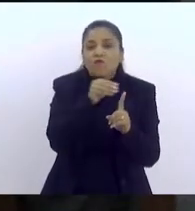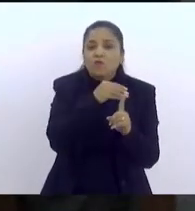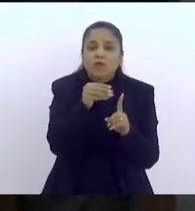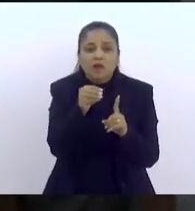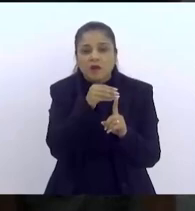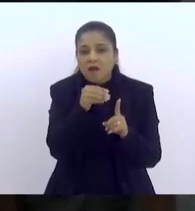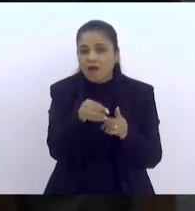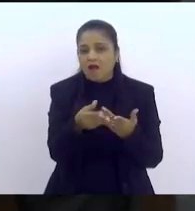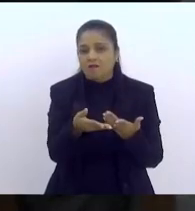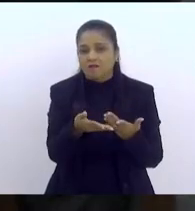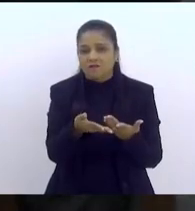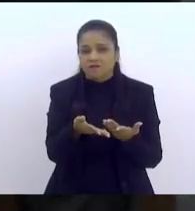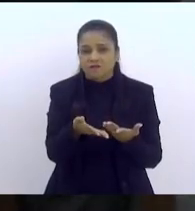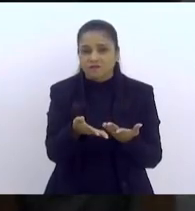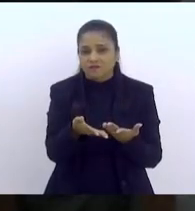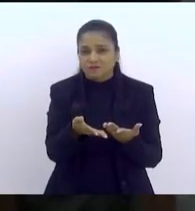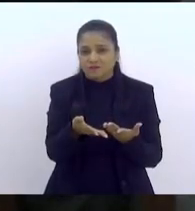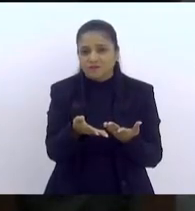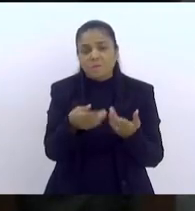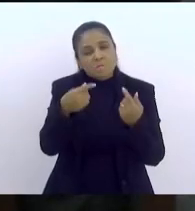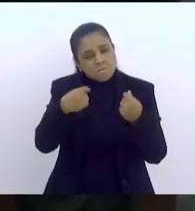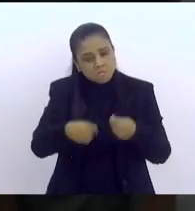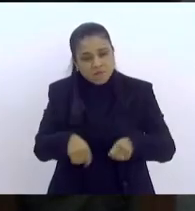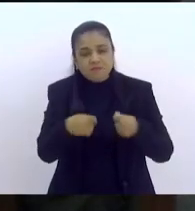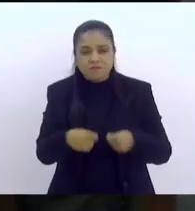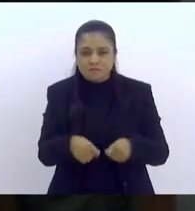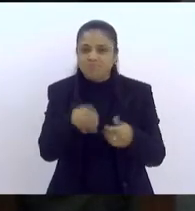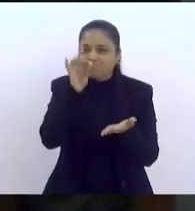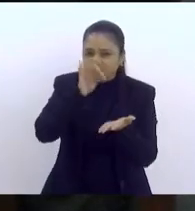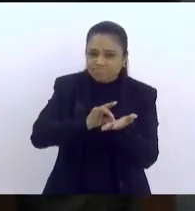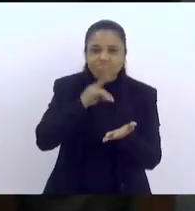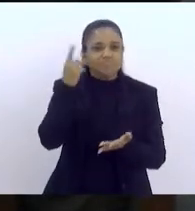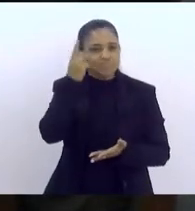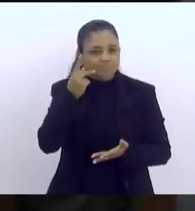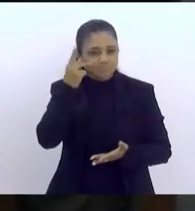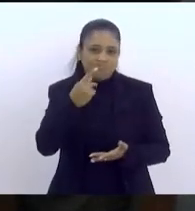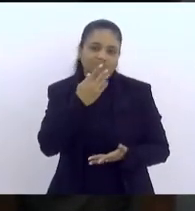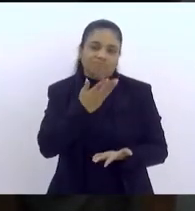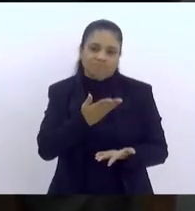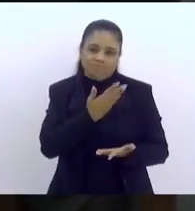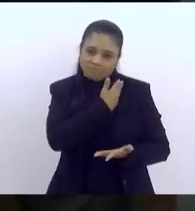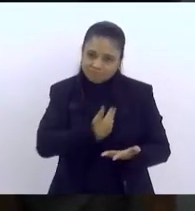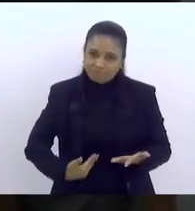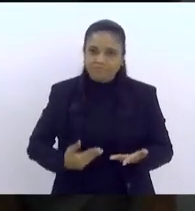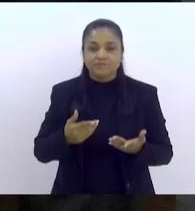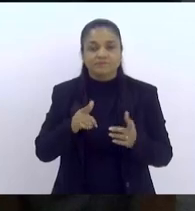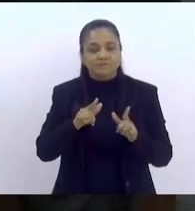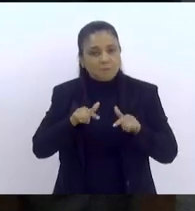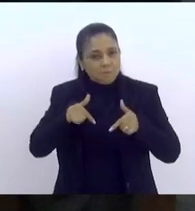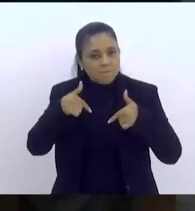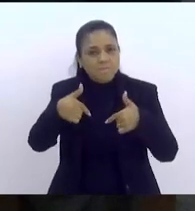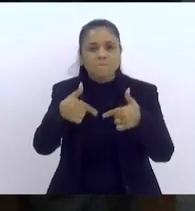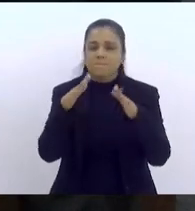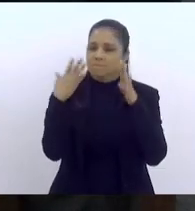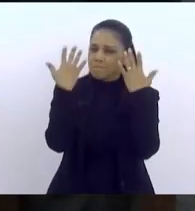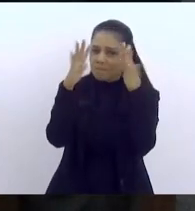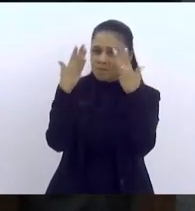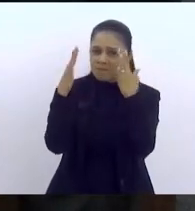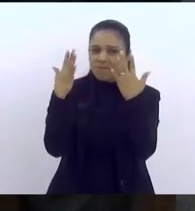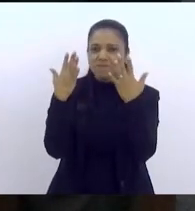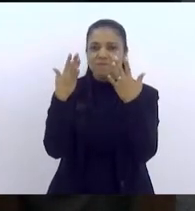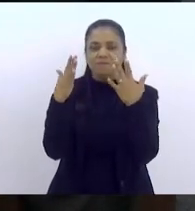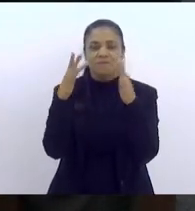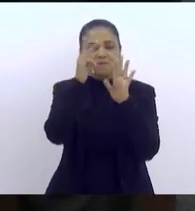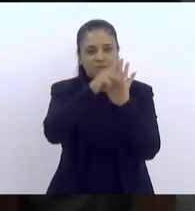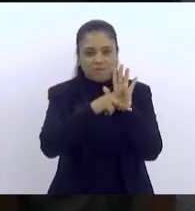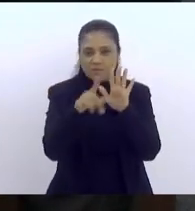dos vulneráveis. E a gente precisa, de fato, ter políticas como essa. Parabenizar a iniciativa e dizer